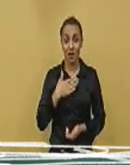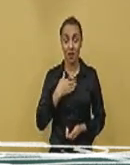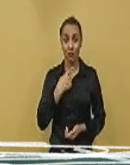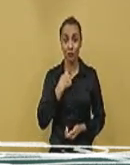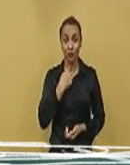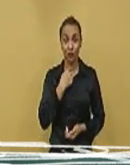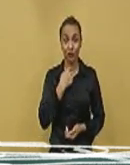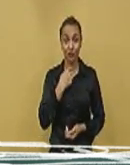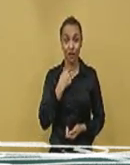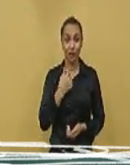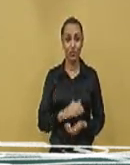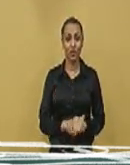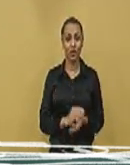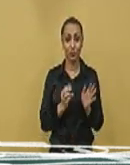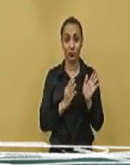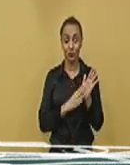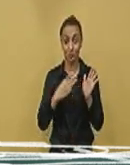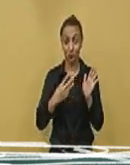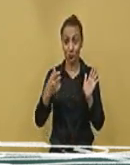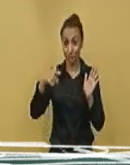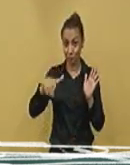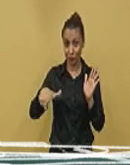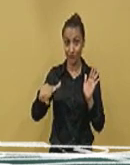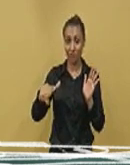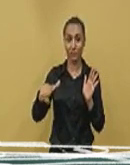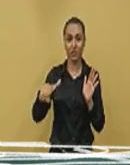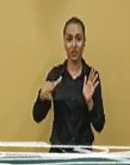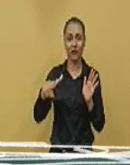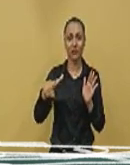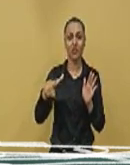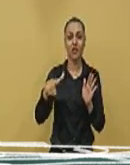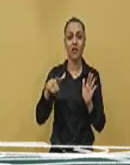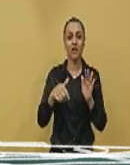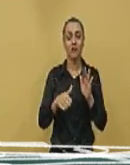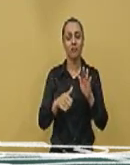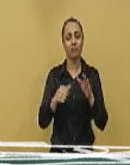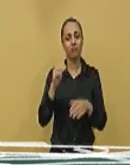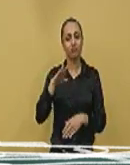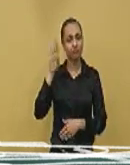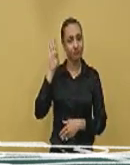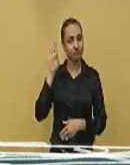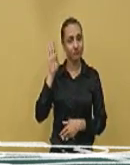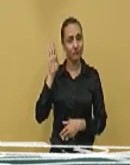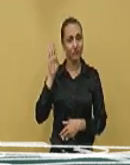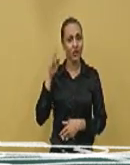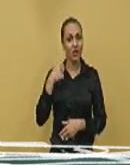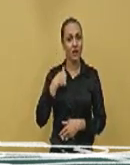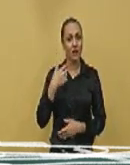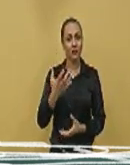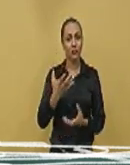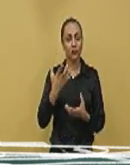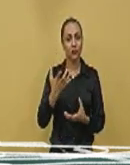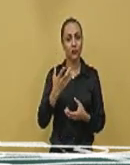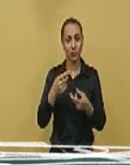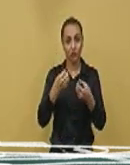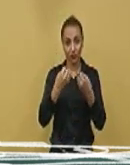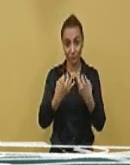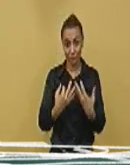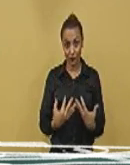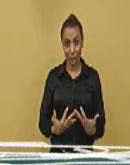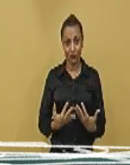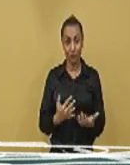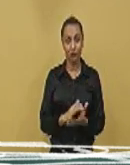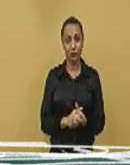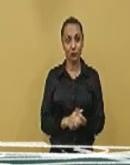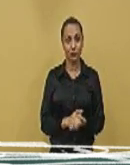reeleição, minha candidatura, Uma das coisas que eu vou falar, que uma das,